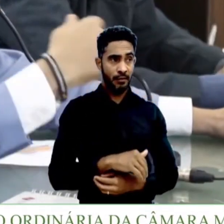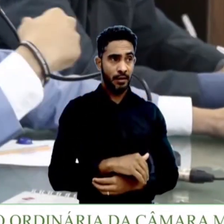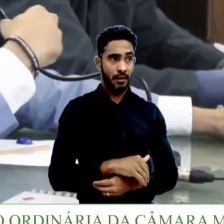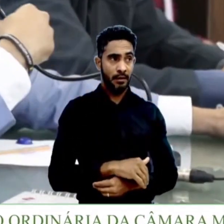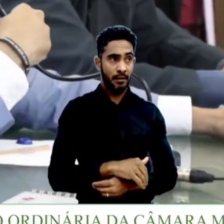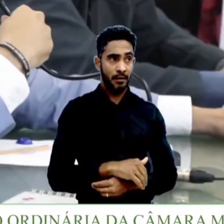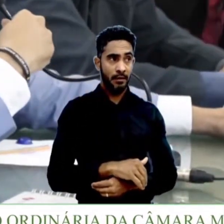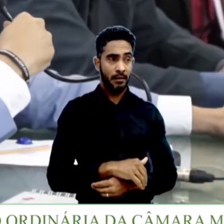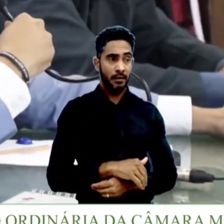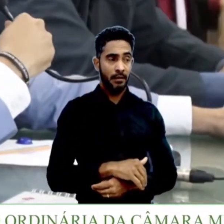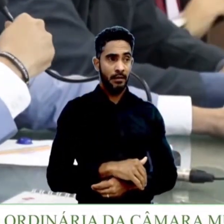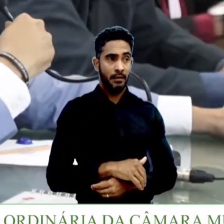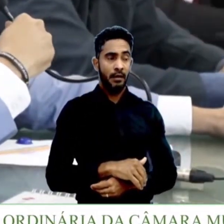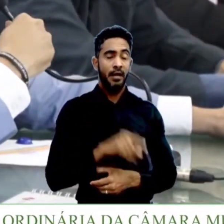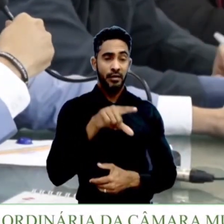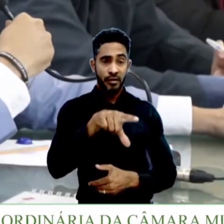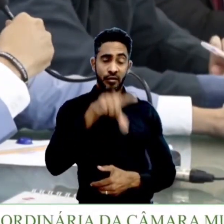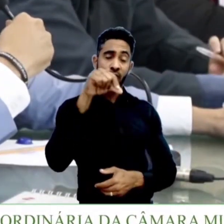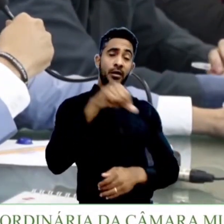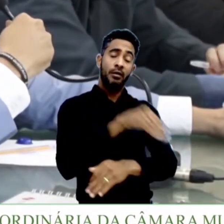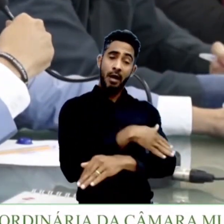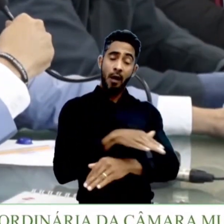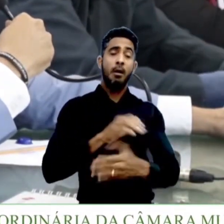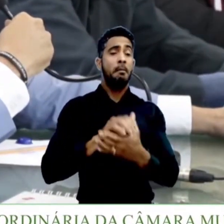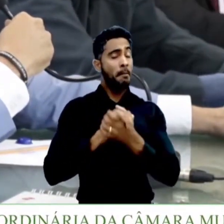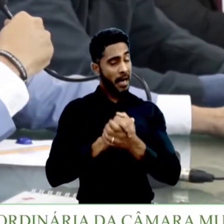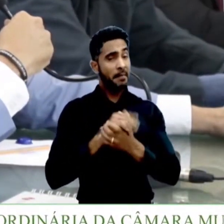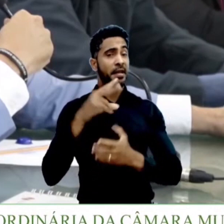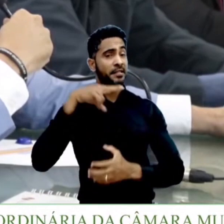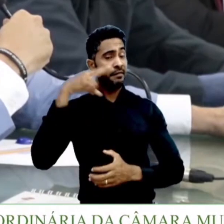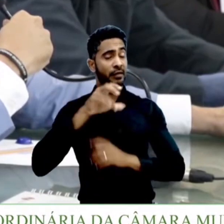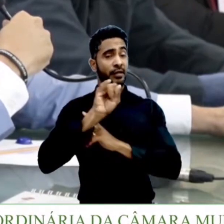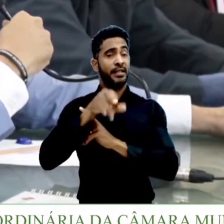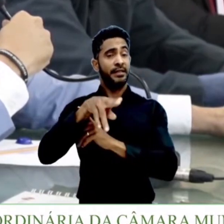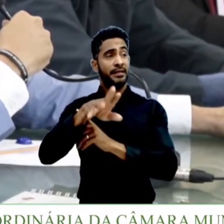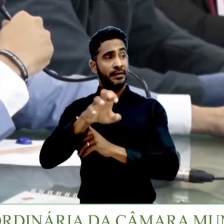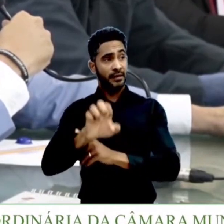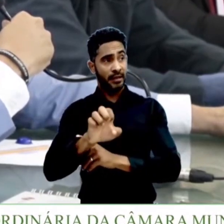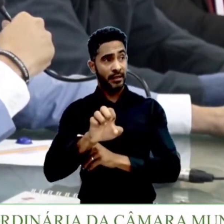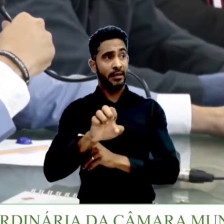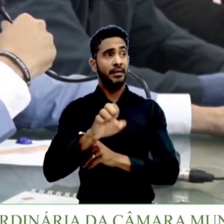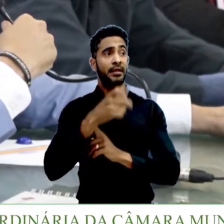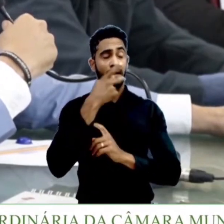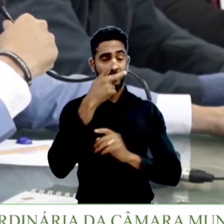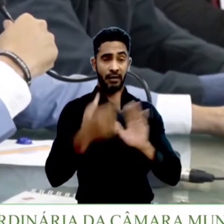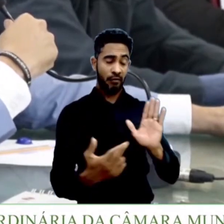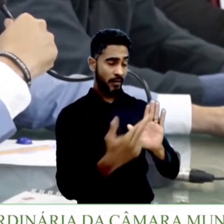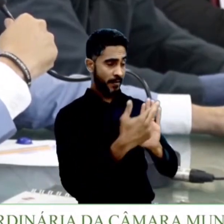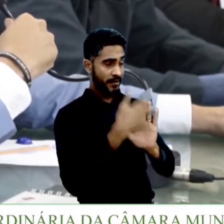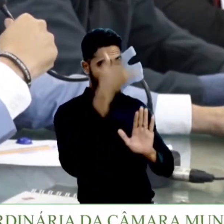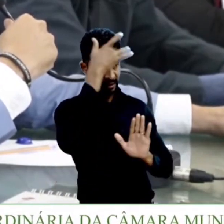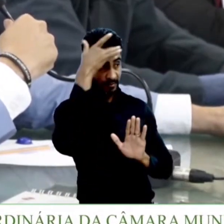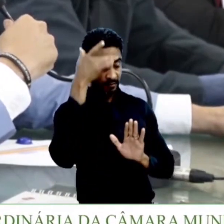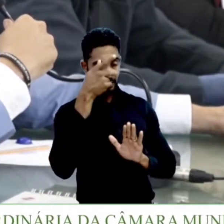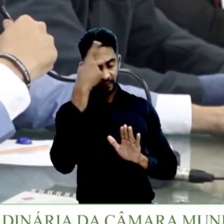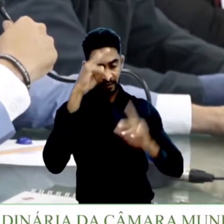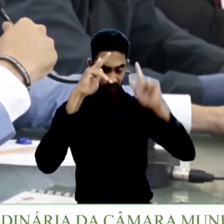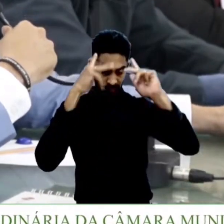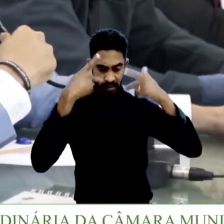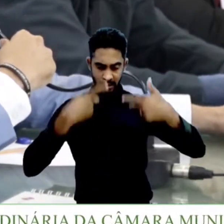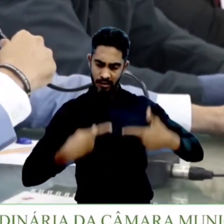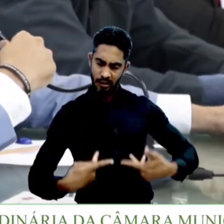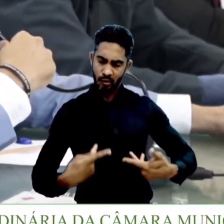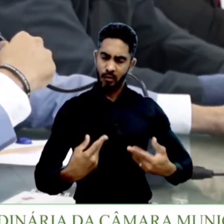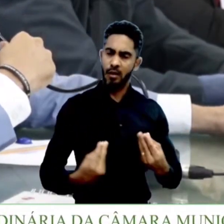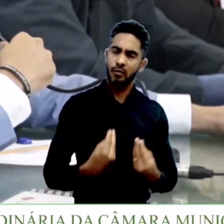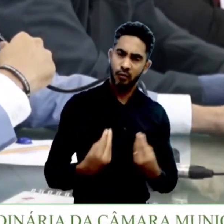o seu lar. Está de parabéns a vereadora Islaine. Eu, antes de falar como representante do povo, eu falo como ser humano, eu